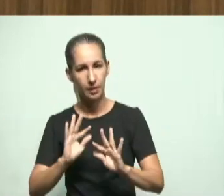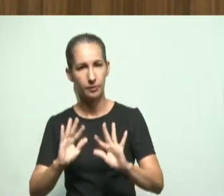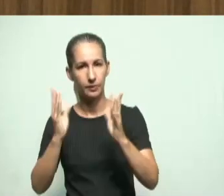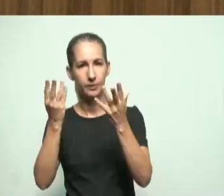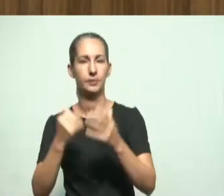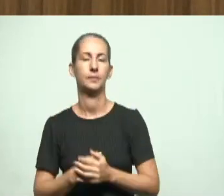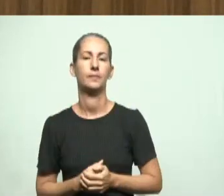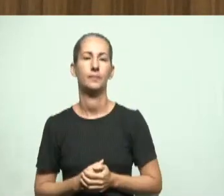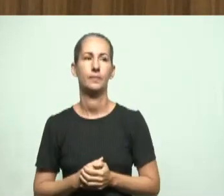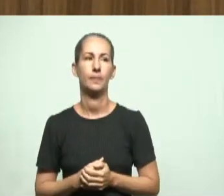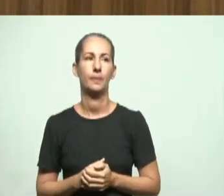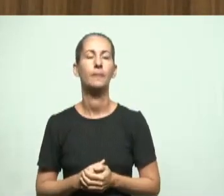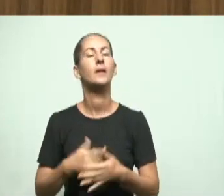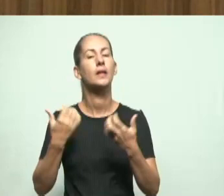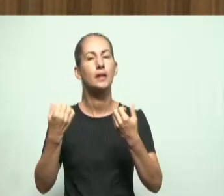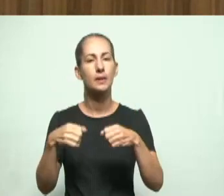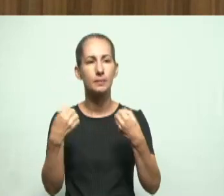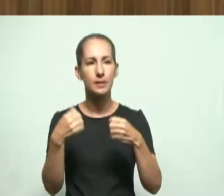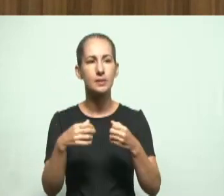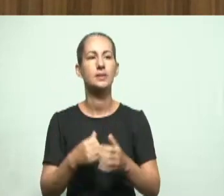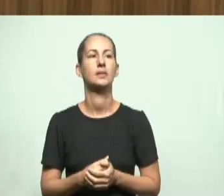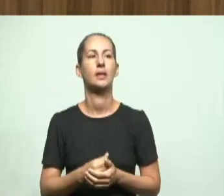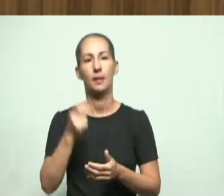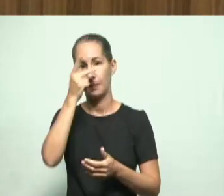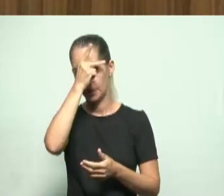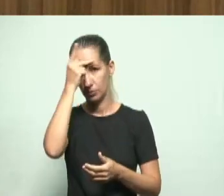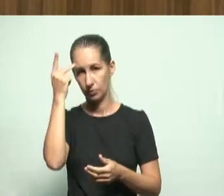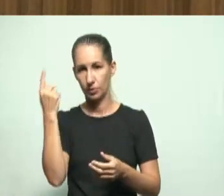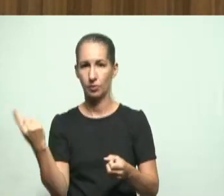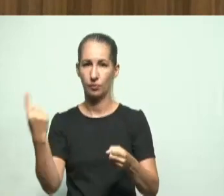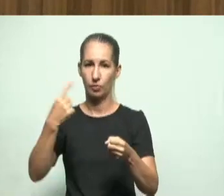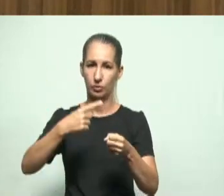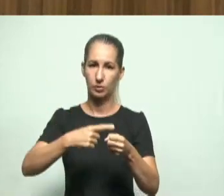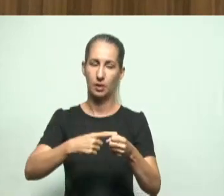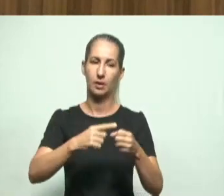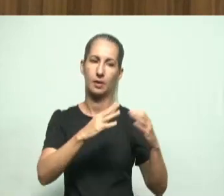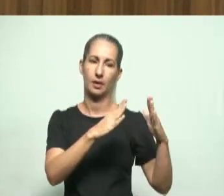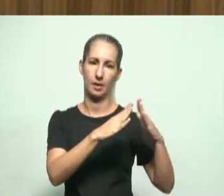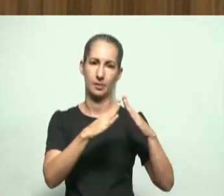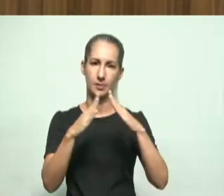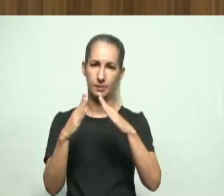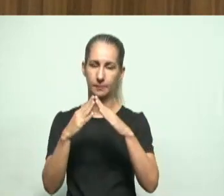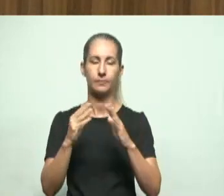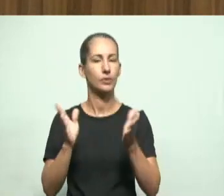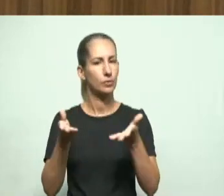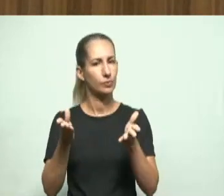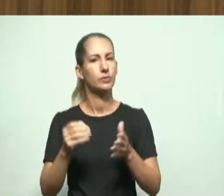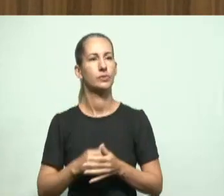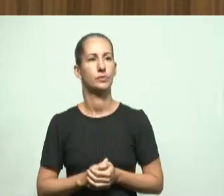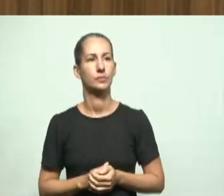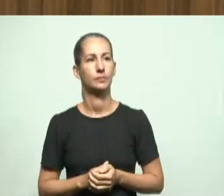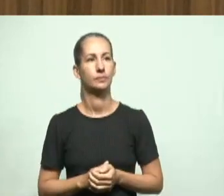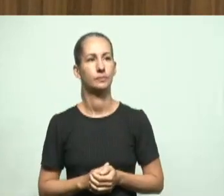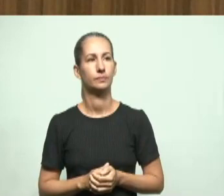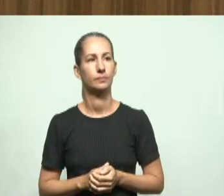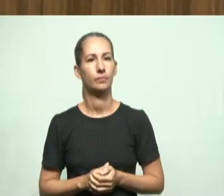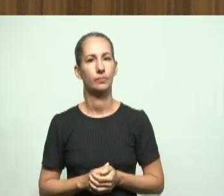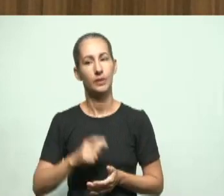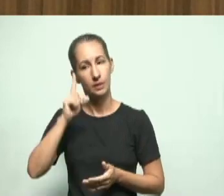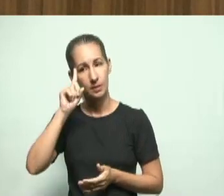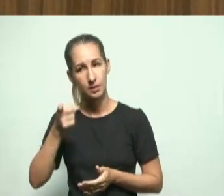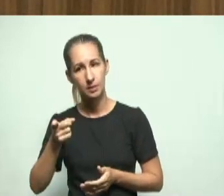eventos, haja vista a necessidade das pessoas retornarem aos seus lares. Então, isso hoje é feito por